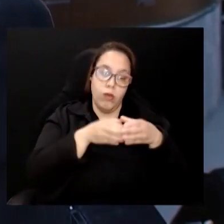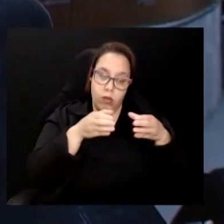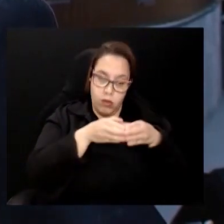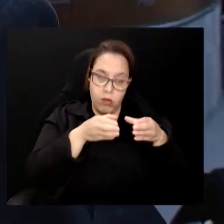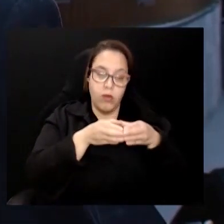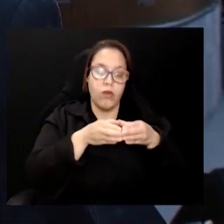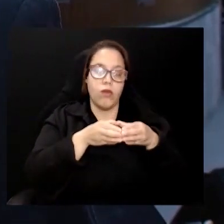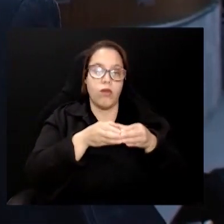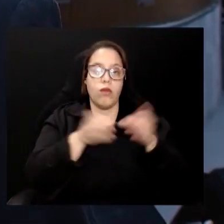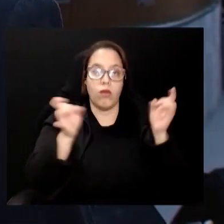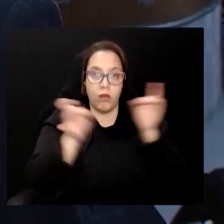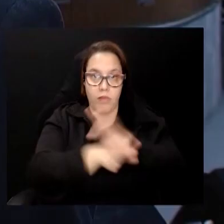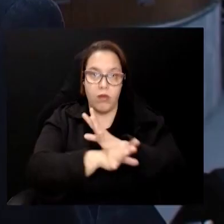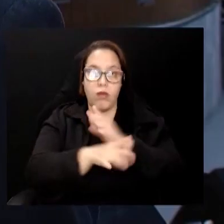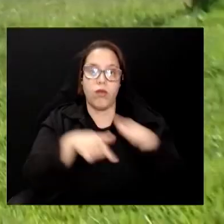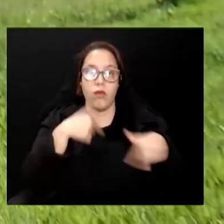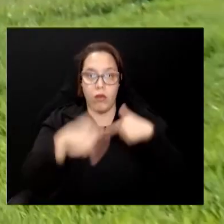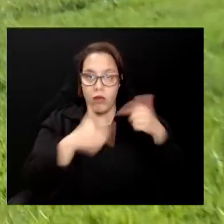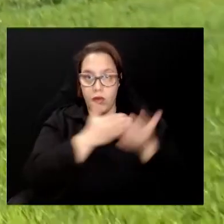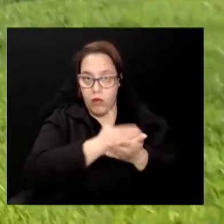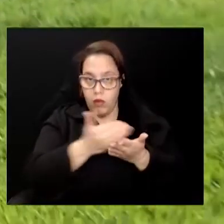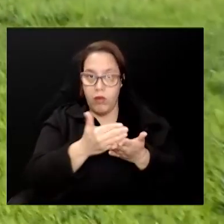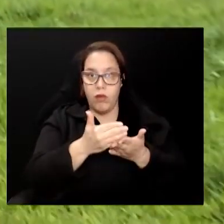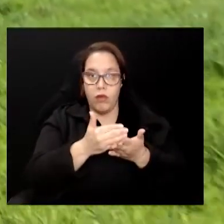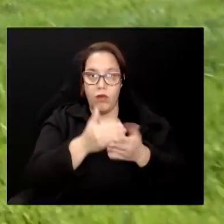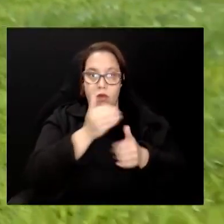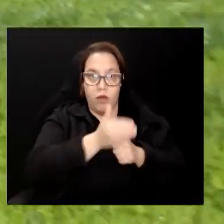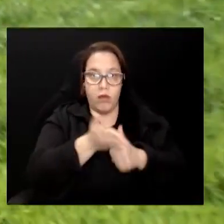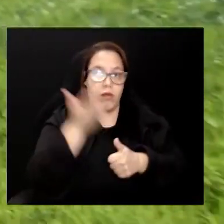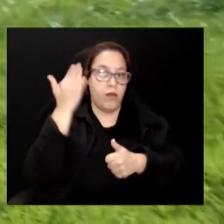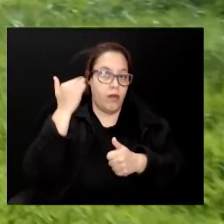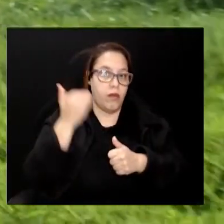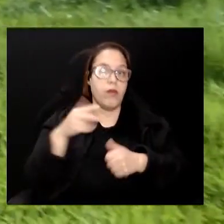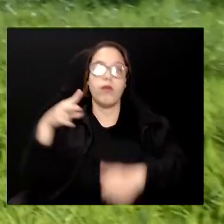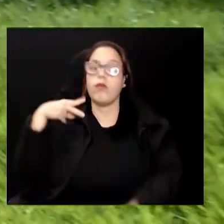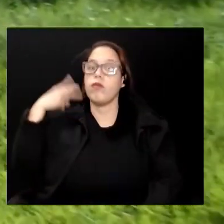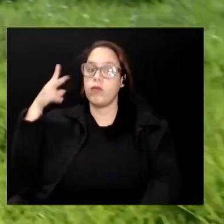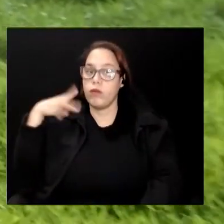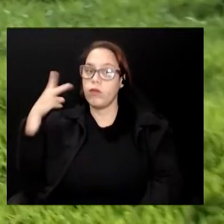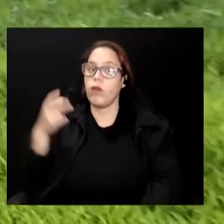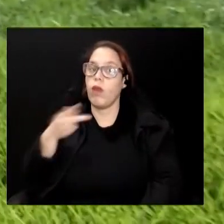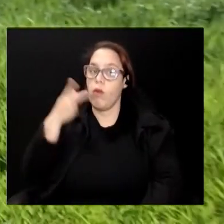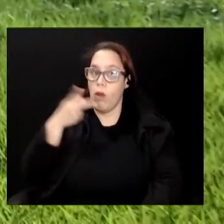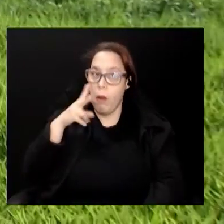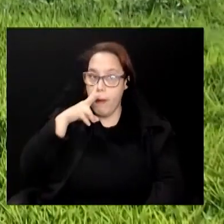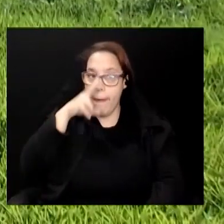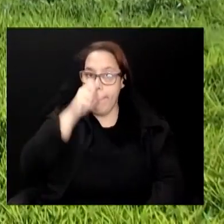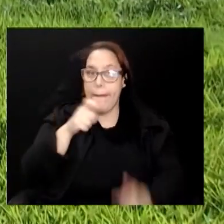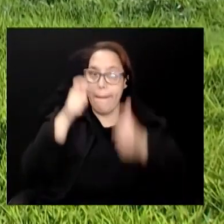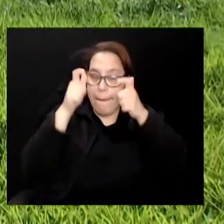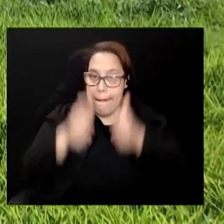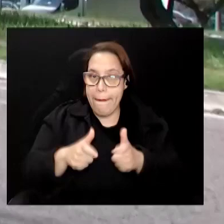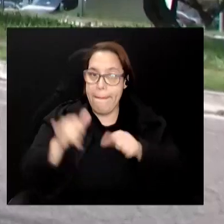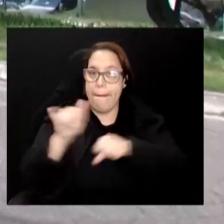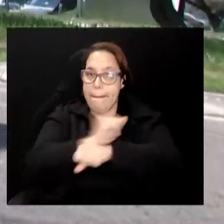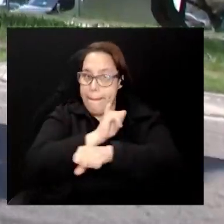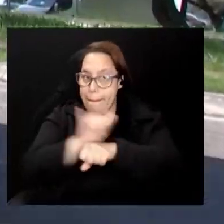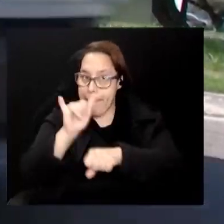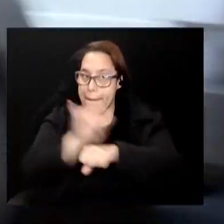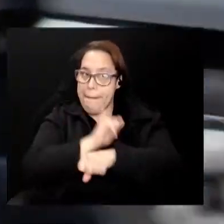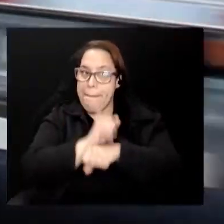esse trabalho que a Câmara começou no mandato passado. O parlamentar salienta que a área é estratégica para Campinas